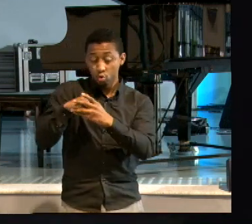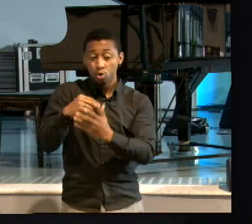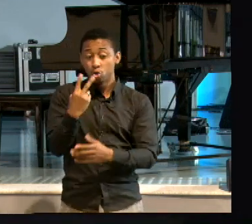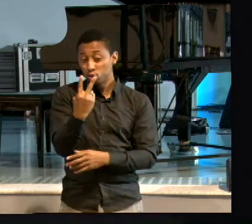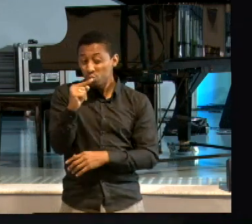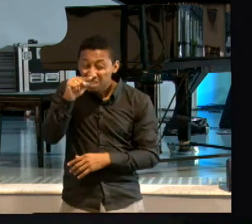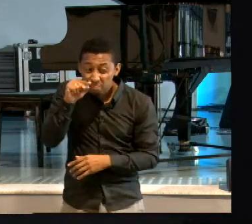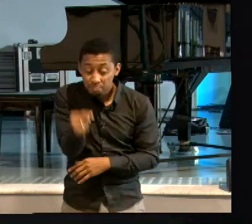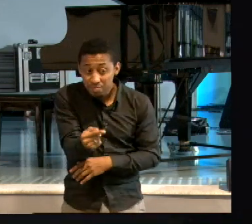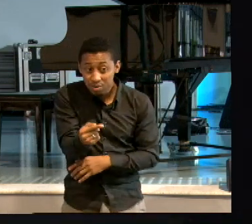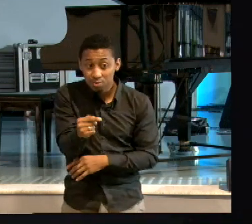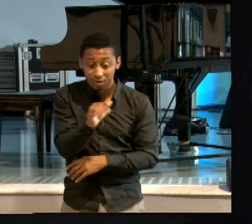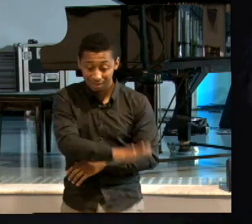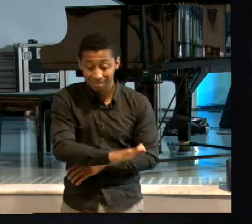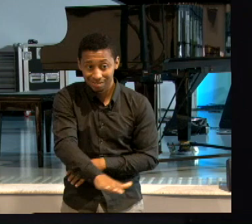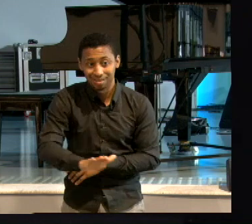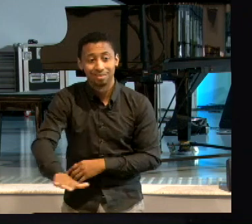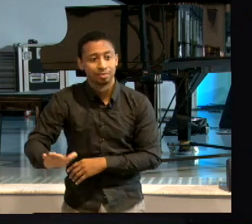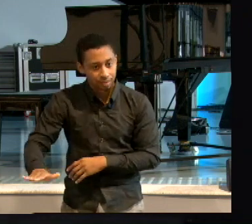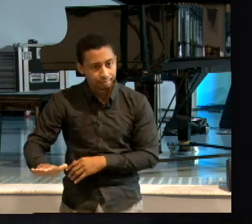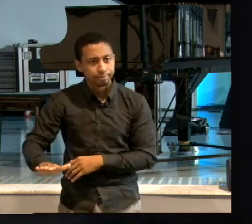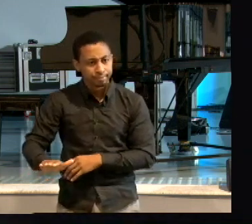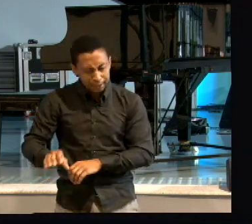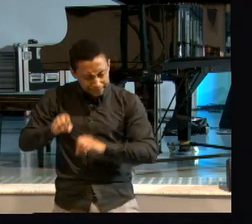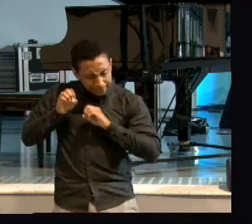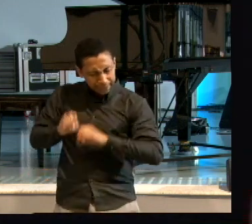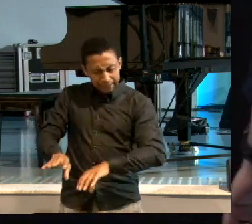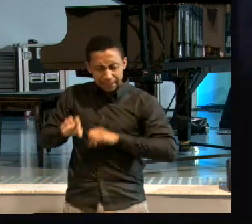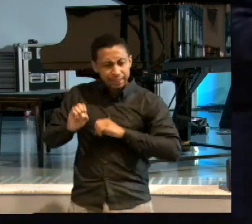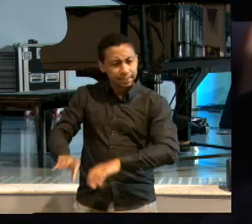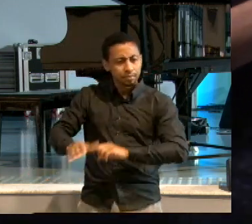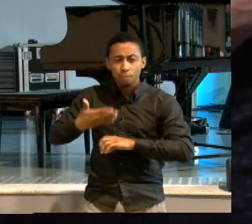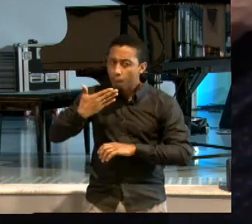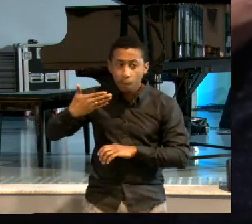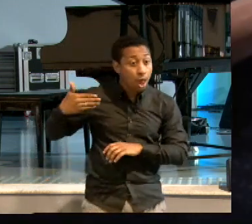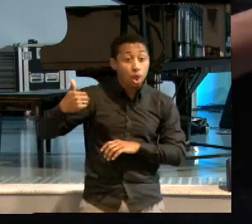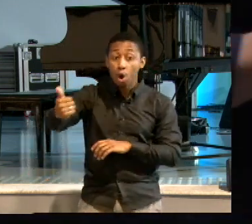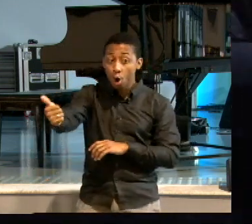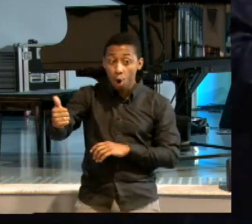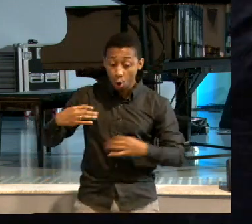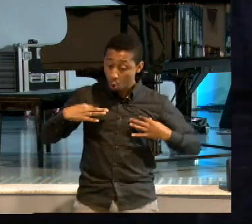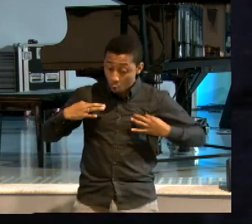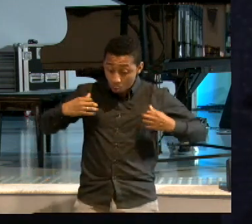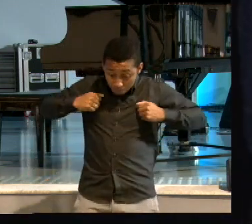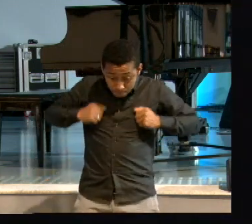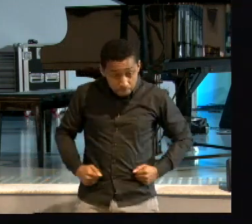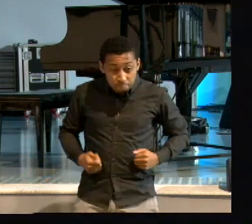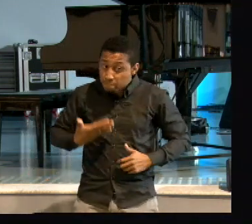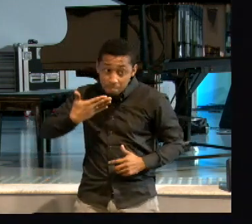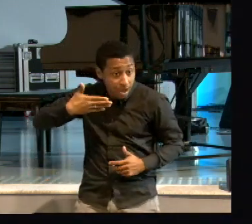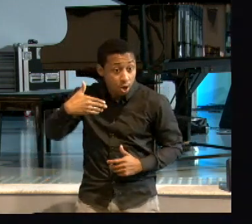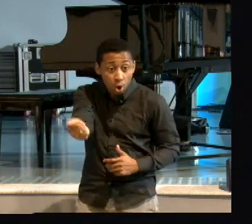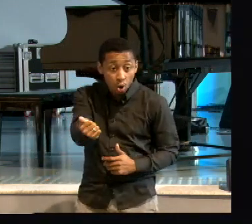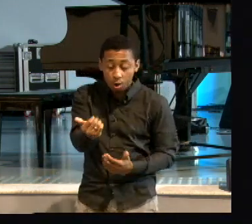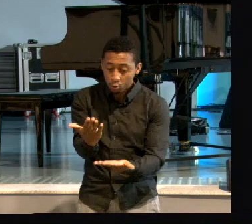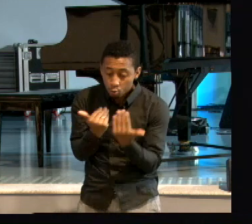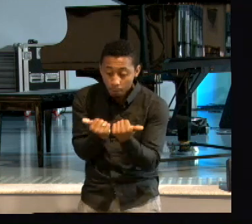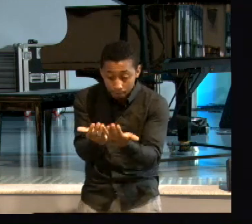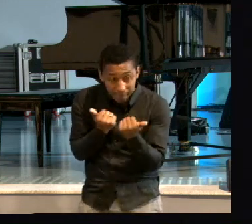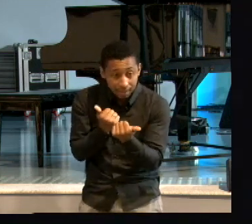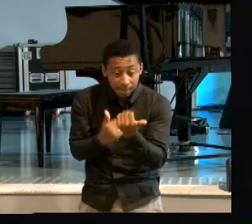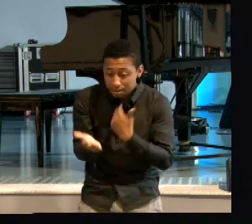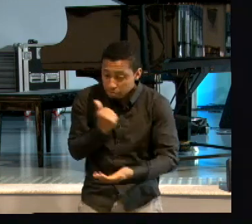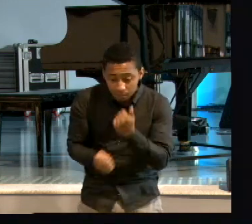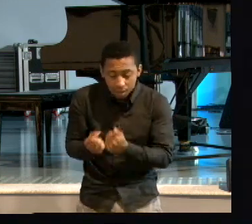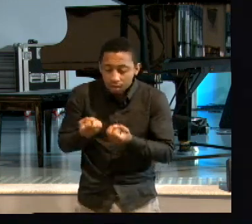que recebem o melhor ensino, o melhor uniforme, o melhor material, a melhor comida, e por conta do nível